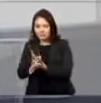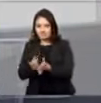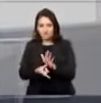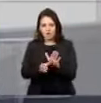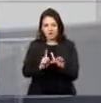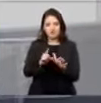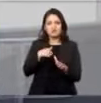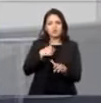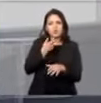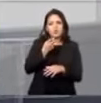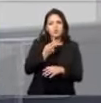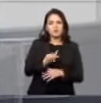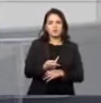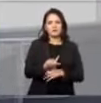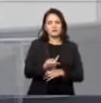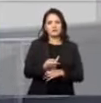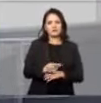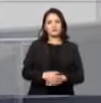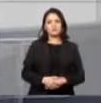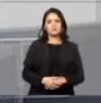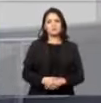no tema